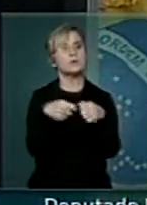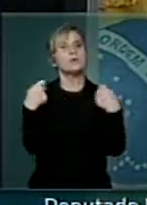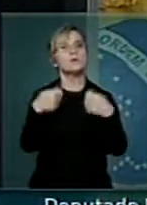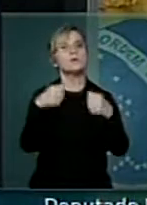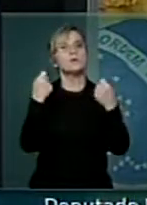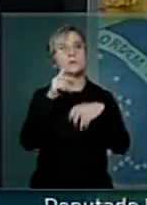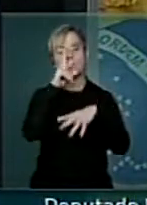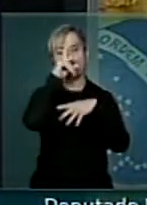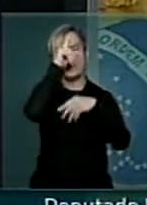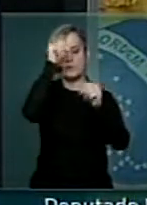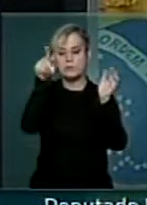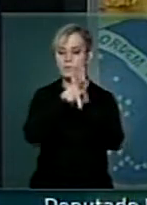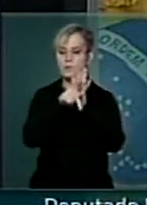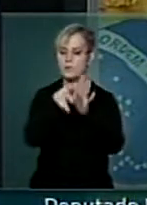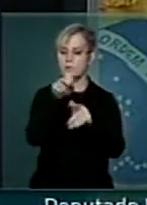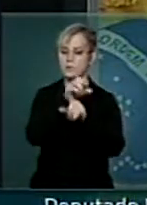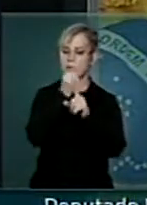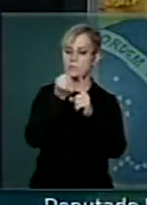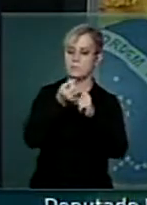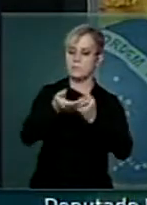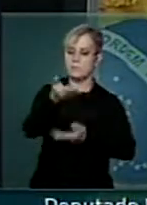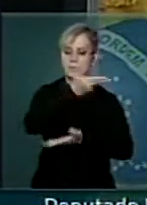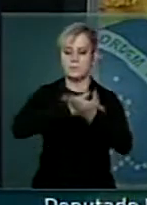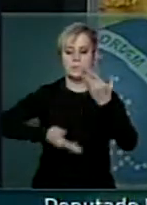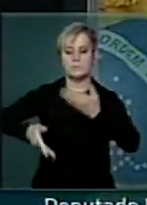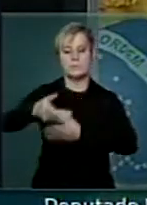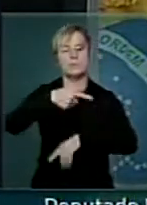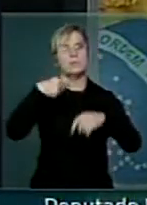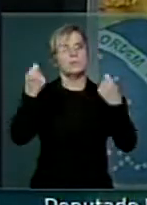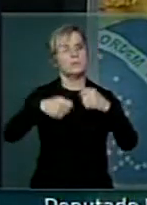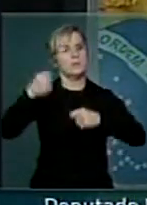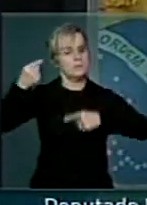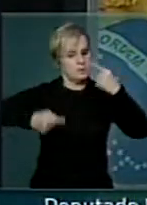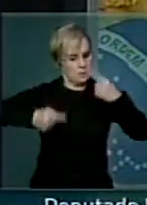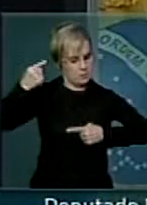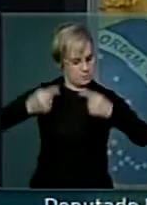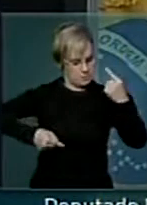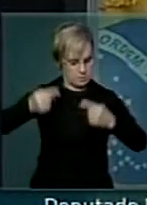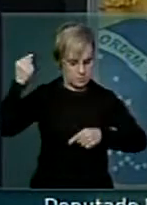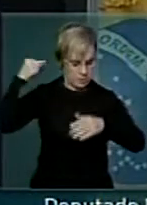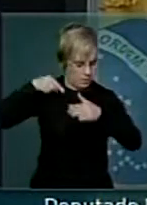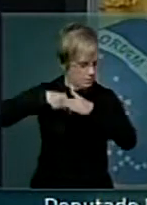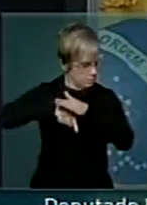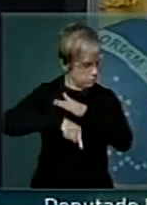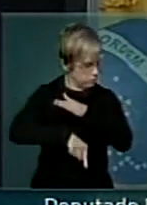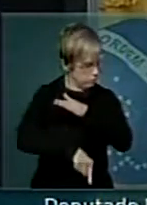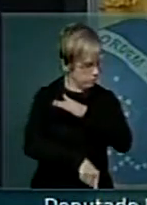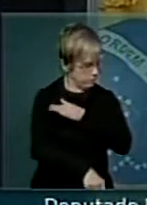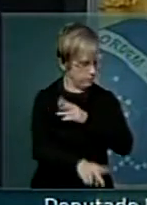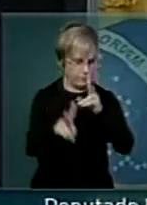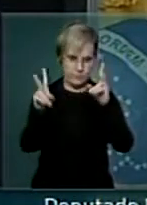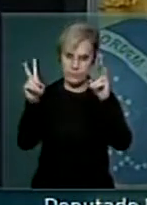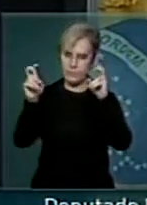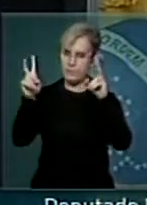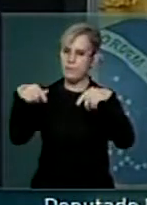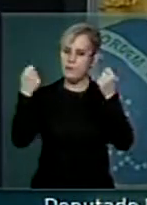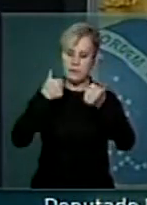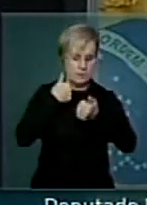forças vivas da sociedade, debater com profundidade esse tema. Precisamos